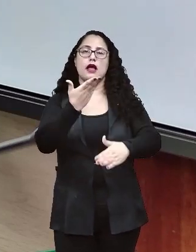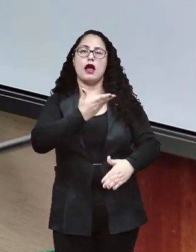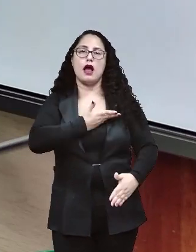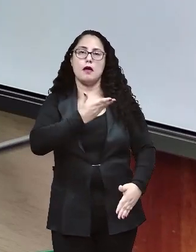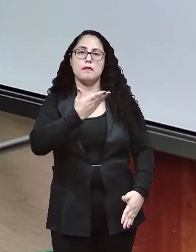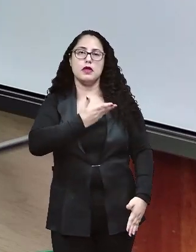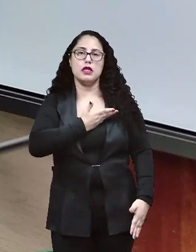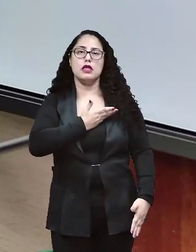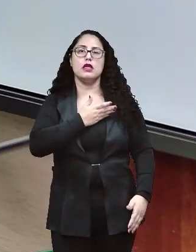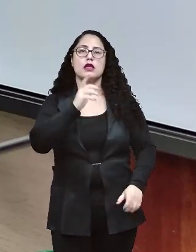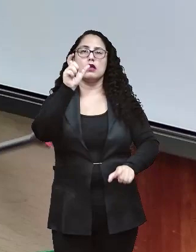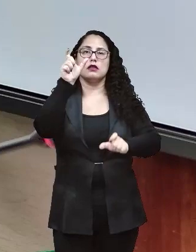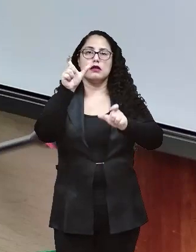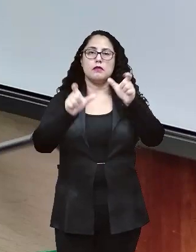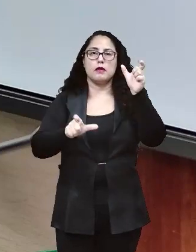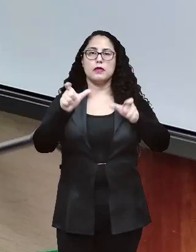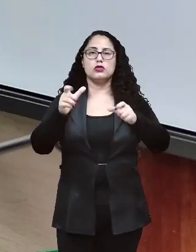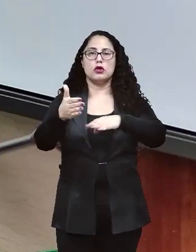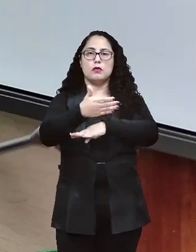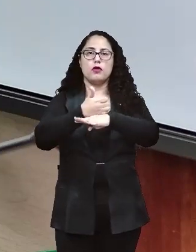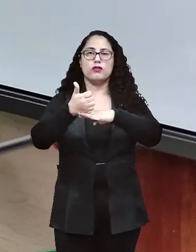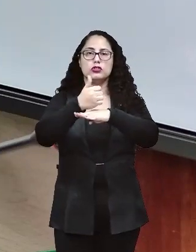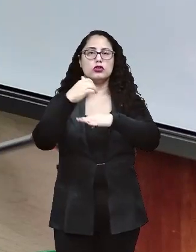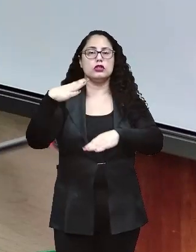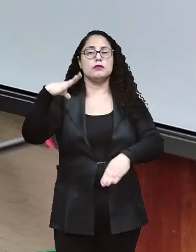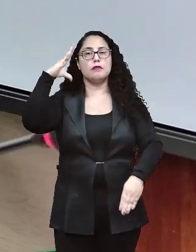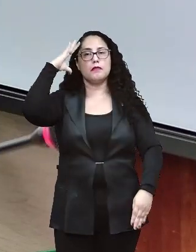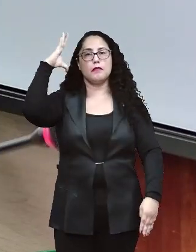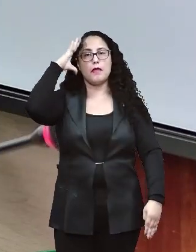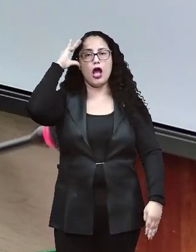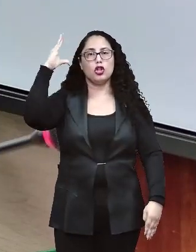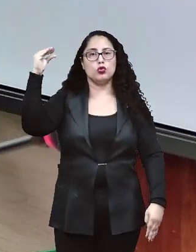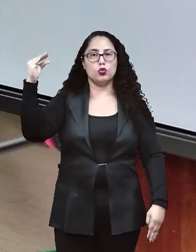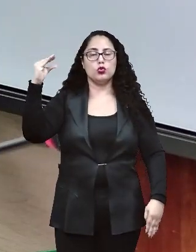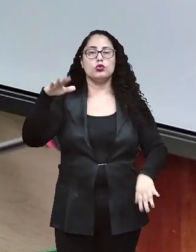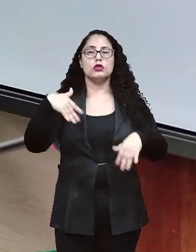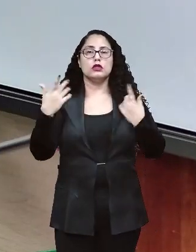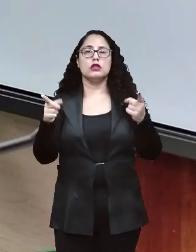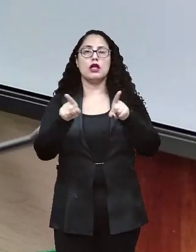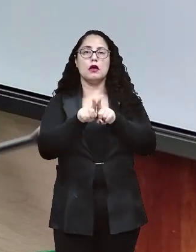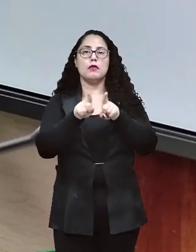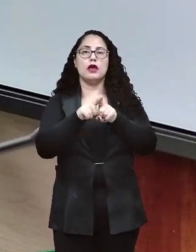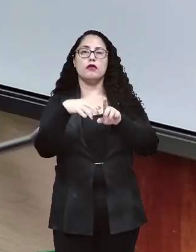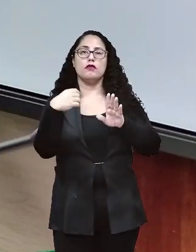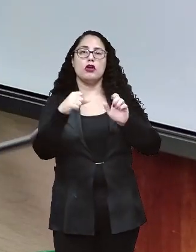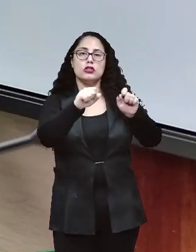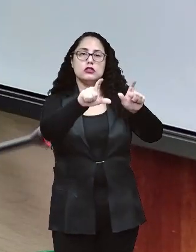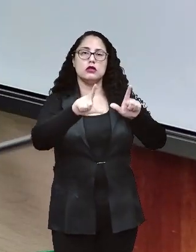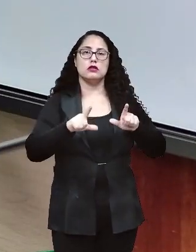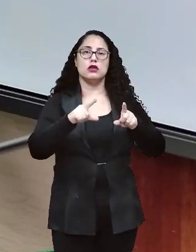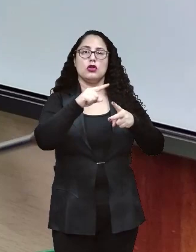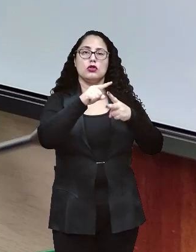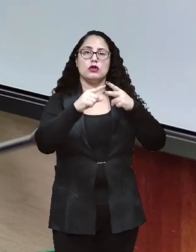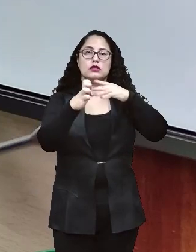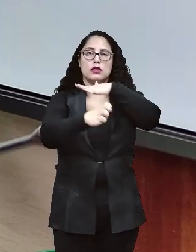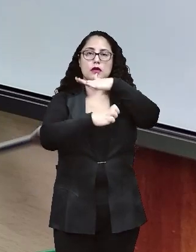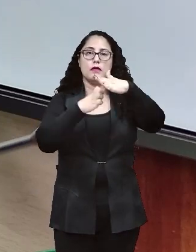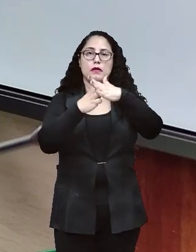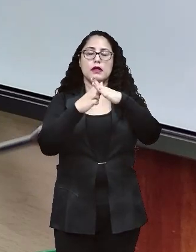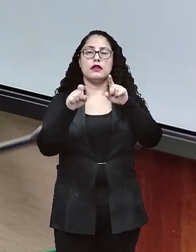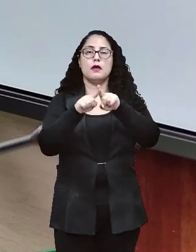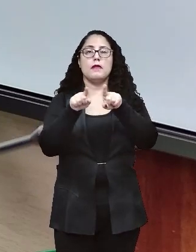amiga para os profissionais maduras, né? Profissionais maduros, né? E já foi certificada 2 empresas no Brasil, todas 2 do